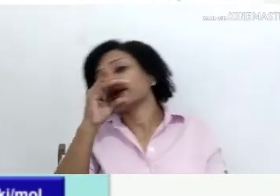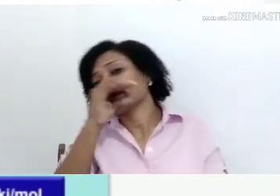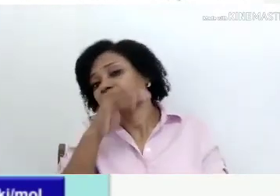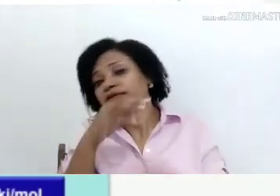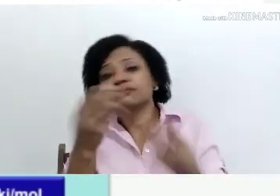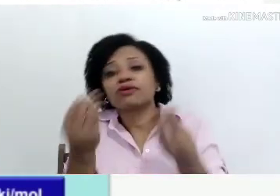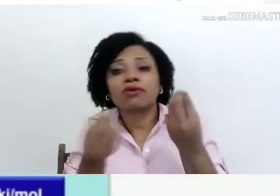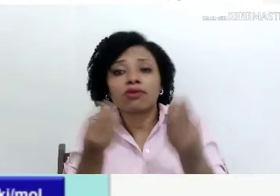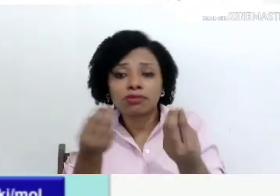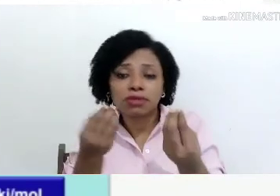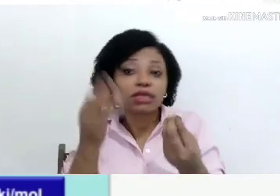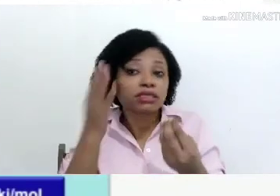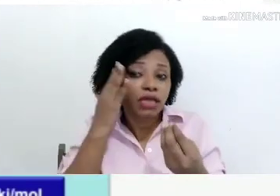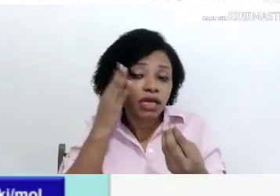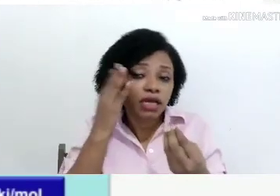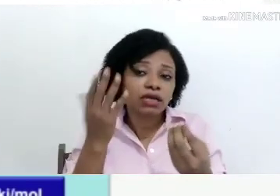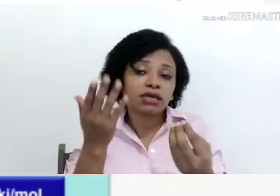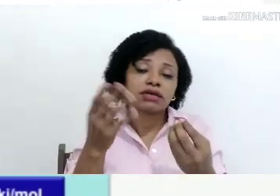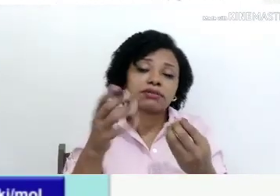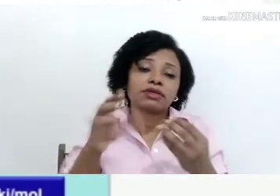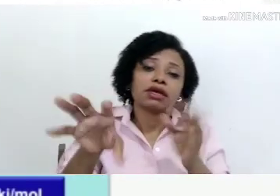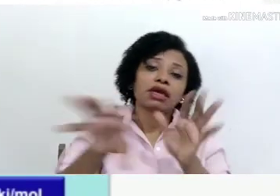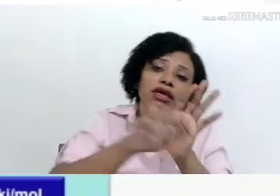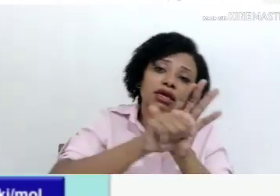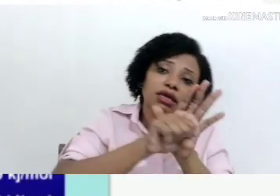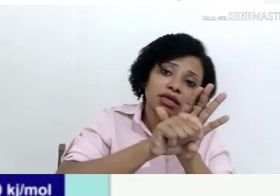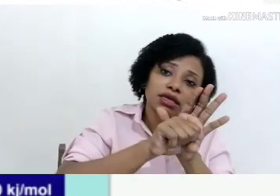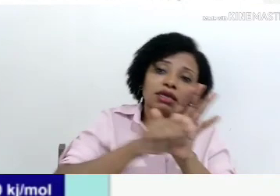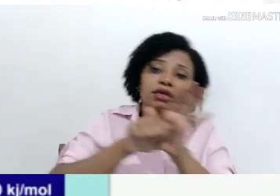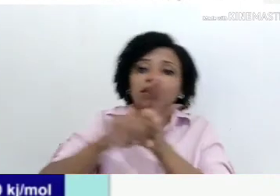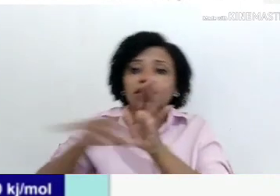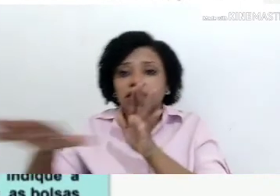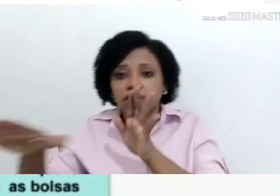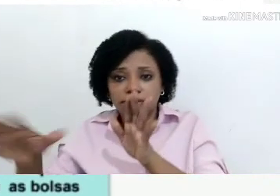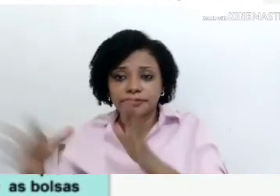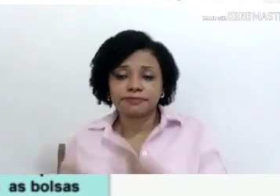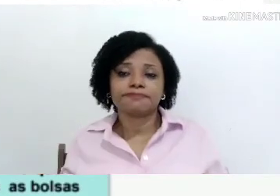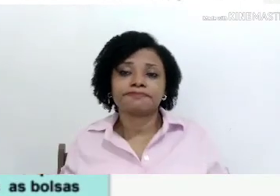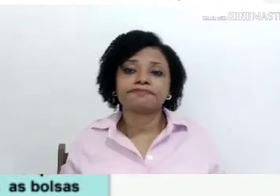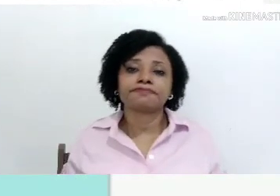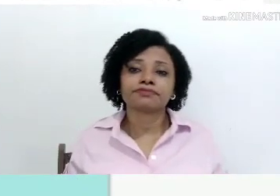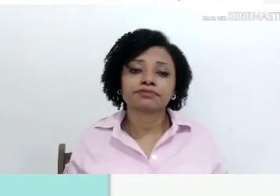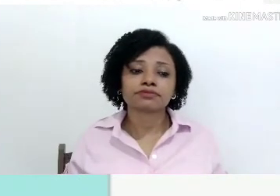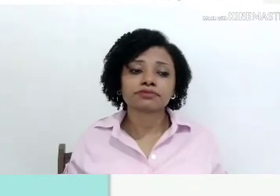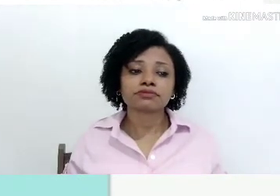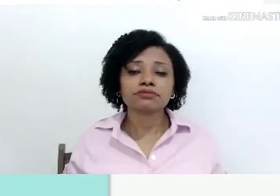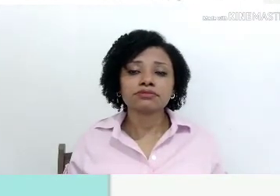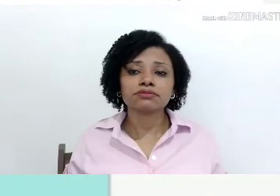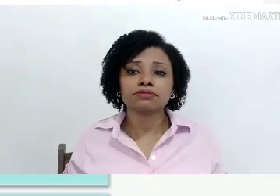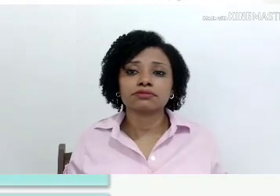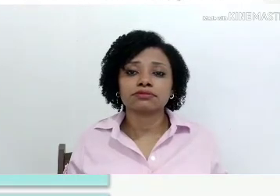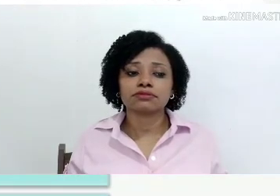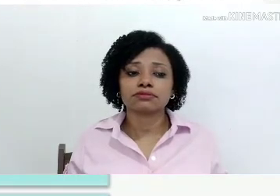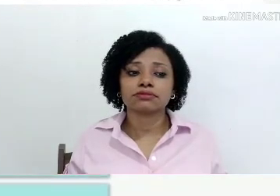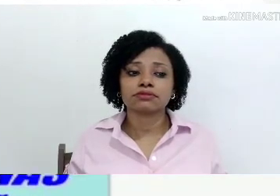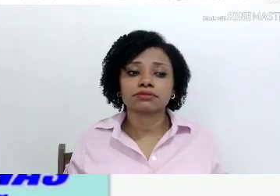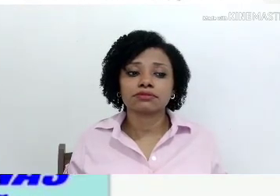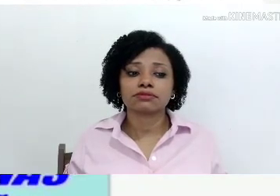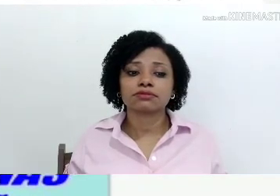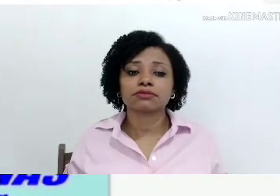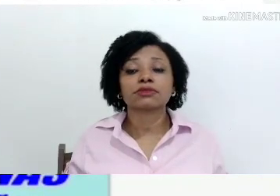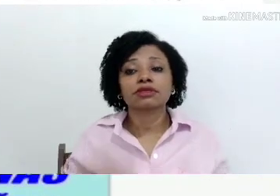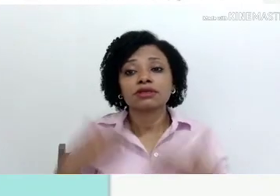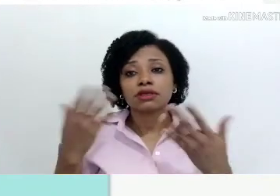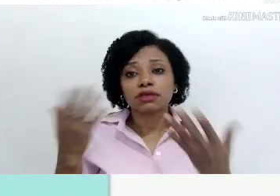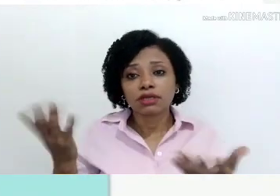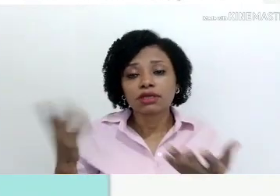absorve, né? Calor, tá? Do meio ambiente. Pessoal, aqui são os fatores que influenciam